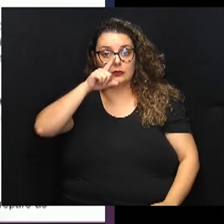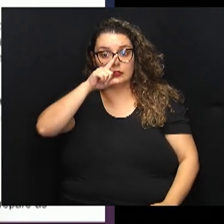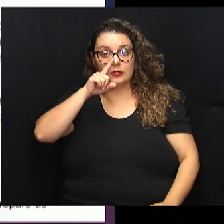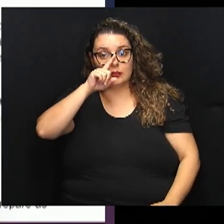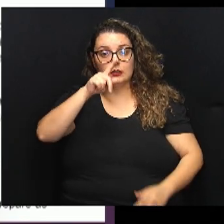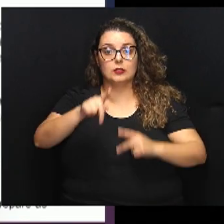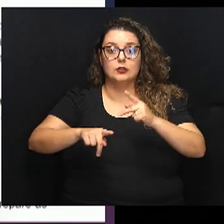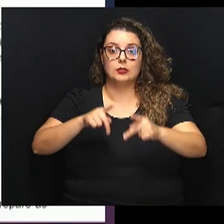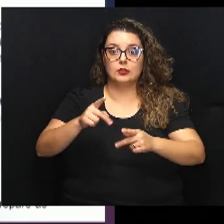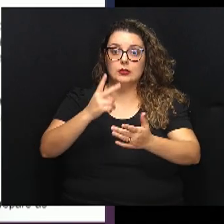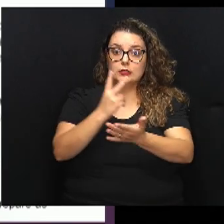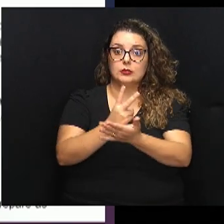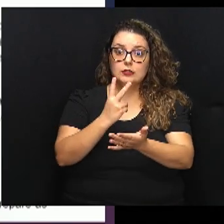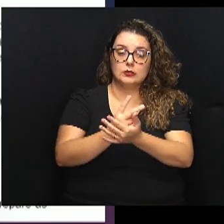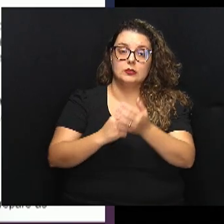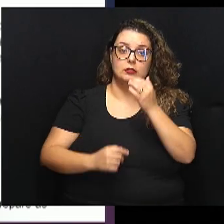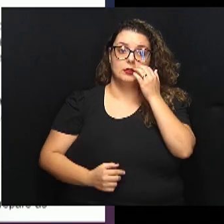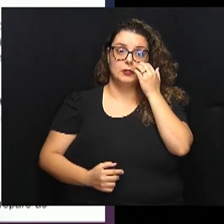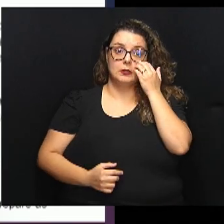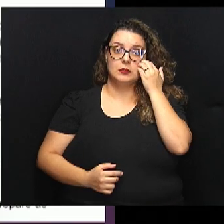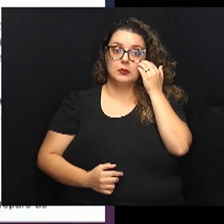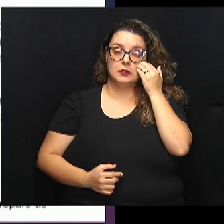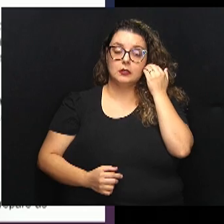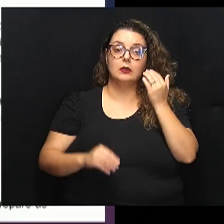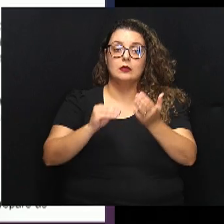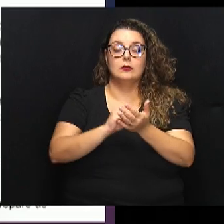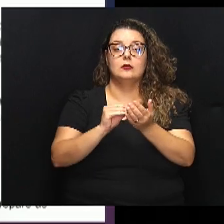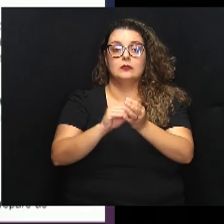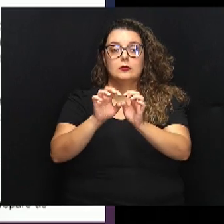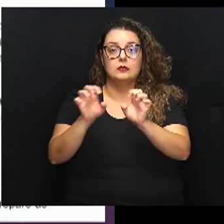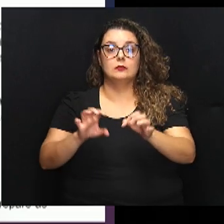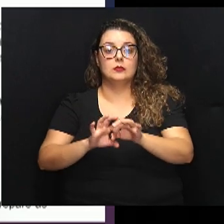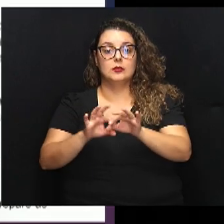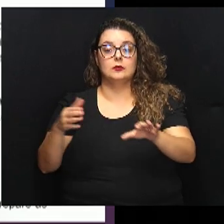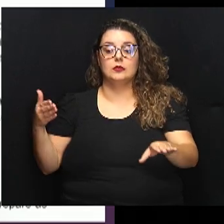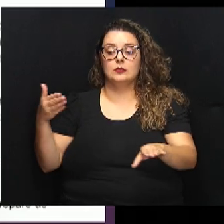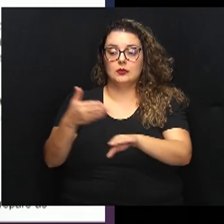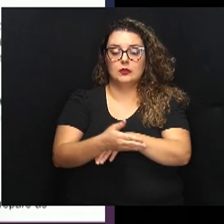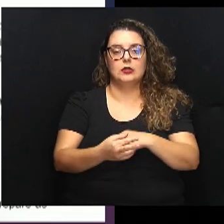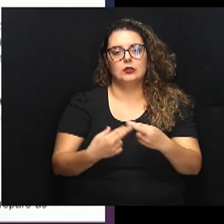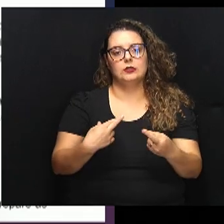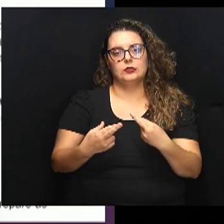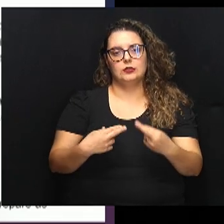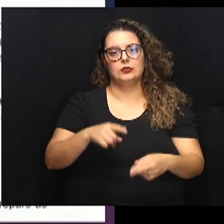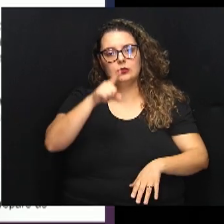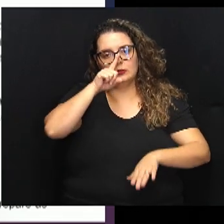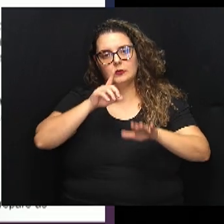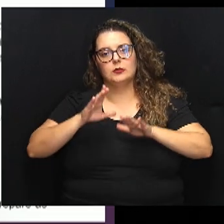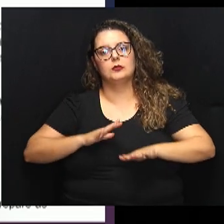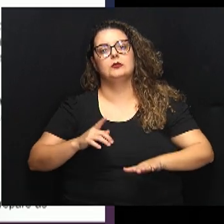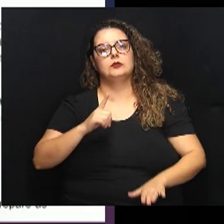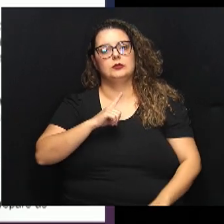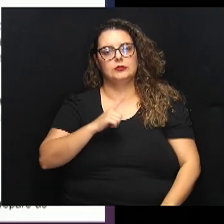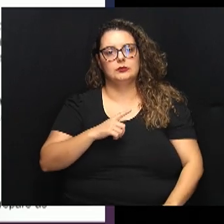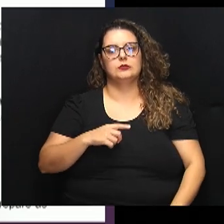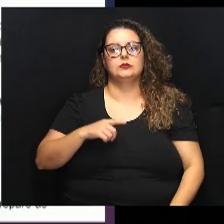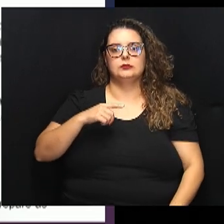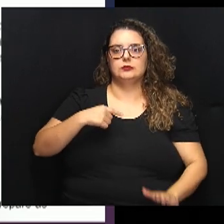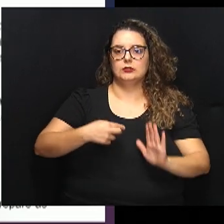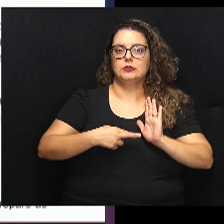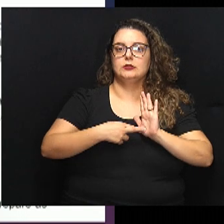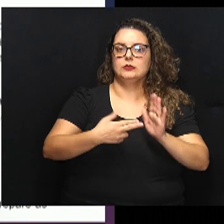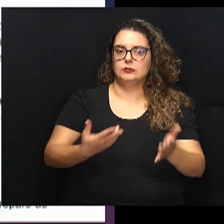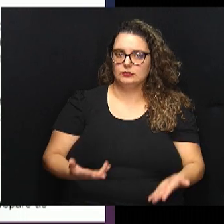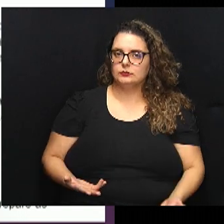riscos constantes. A ausência da estrutura permite o acesso direto à rodovia, o que representa um perigo